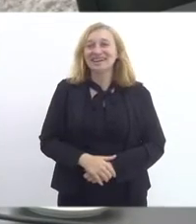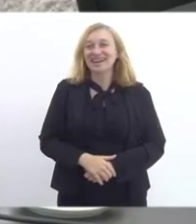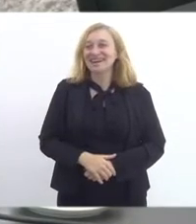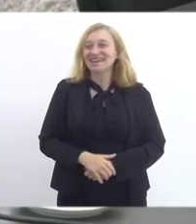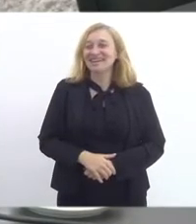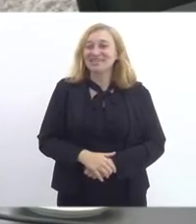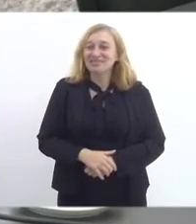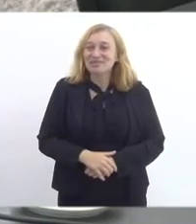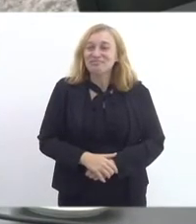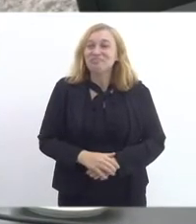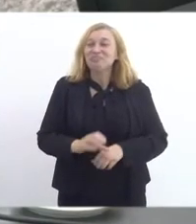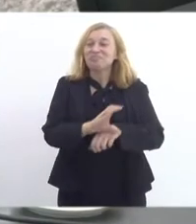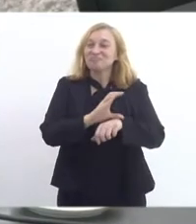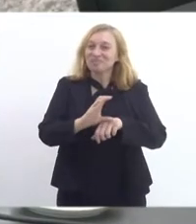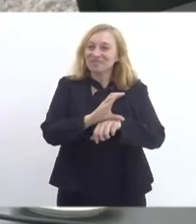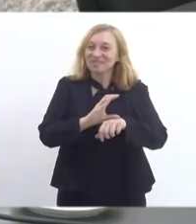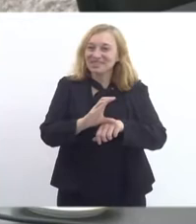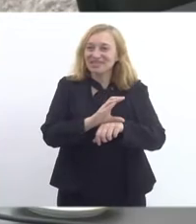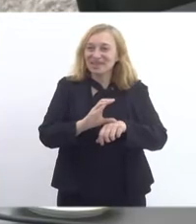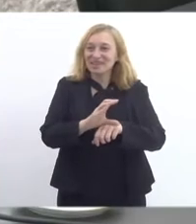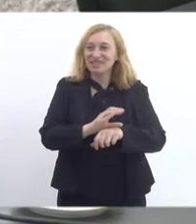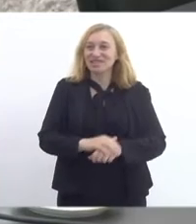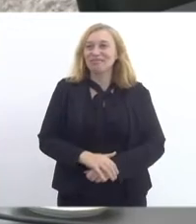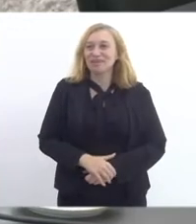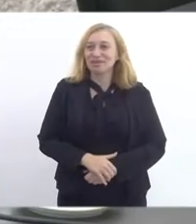Parecer pela inconstitucionalidade,